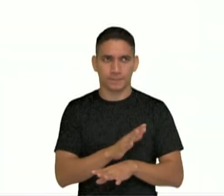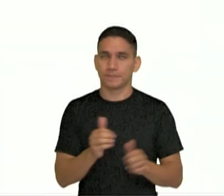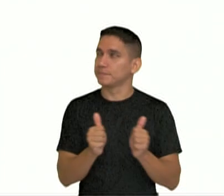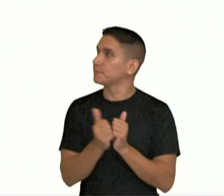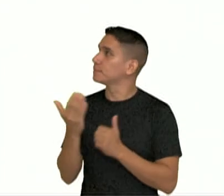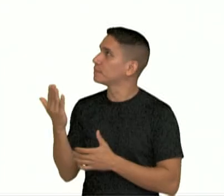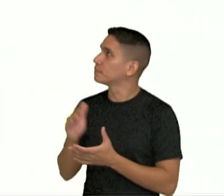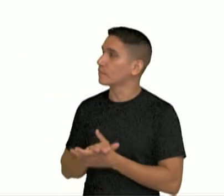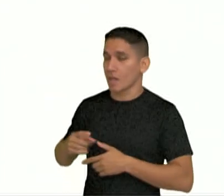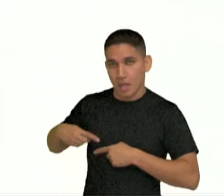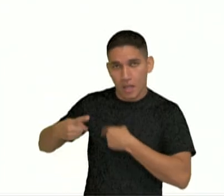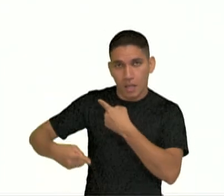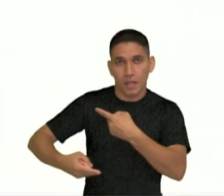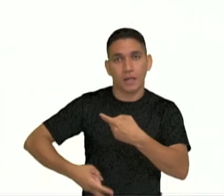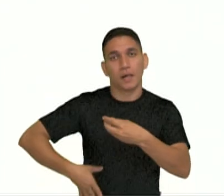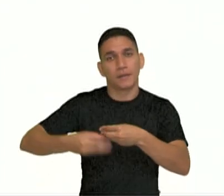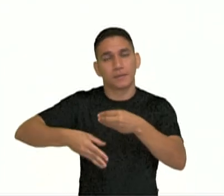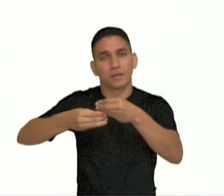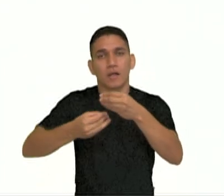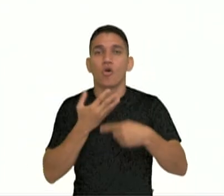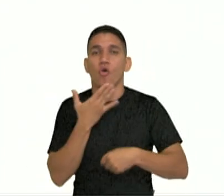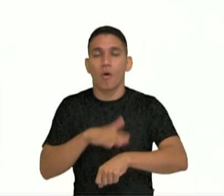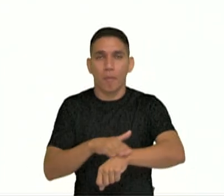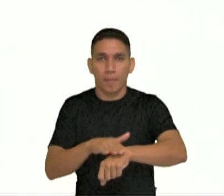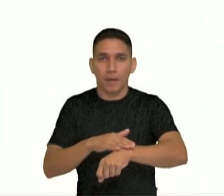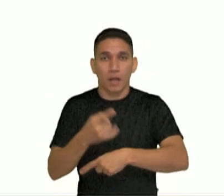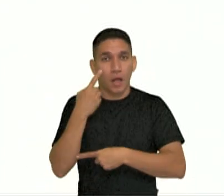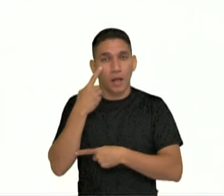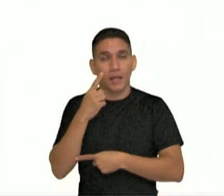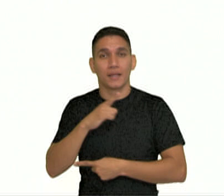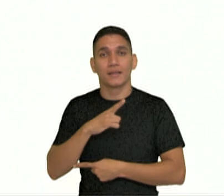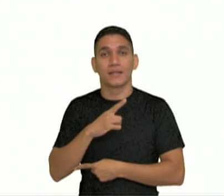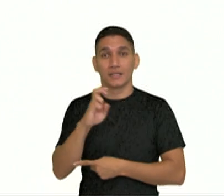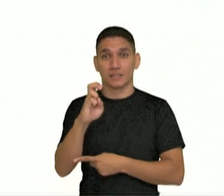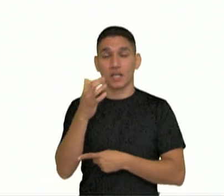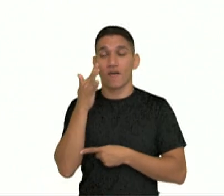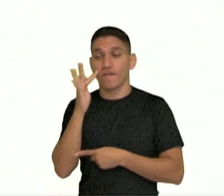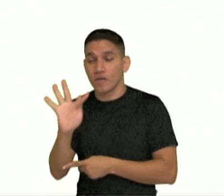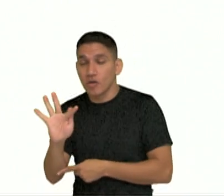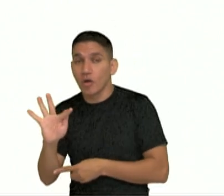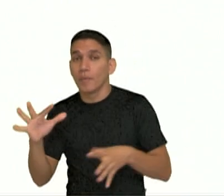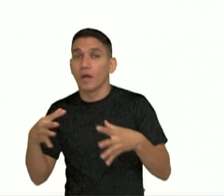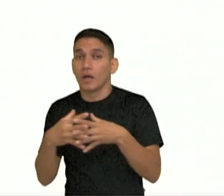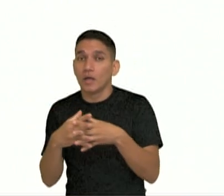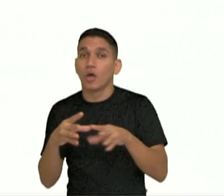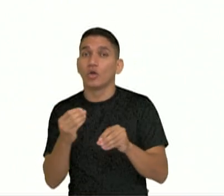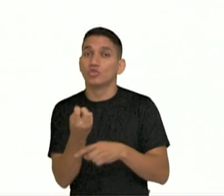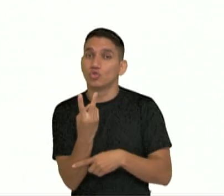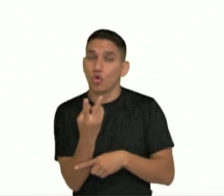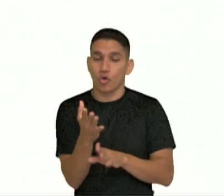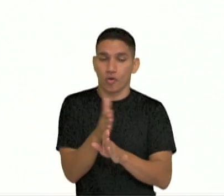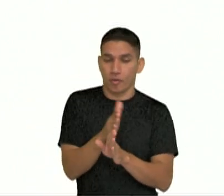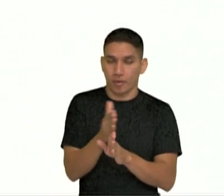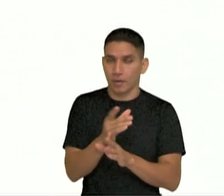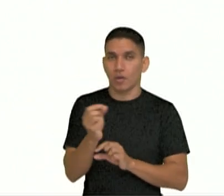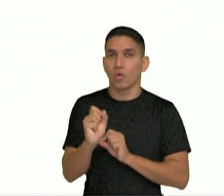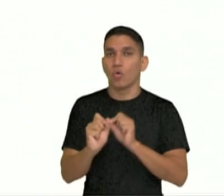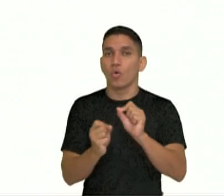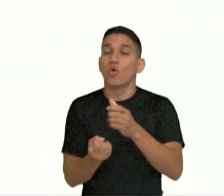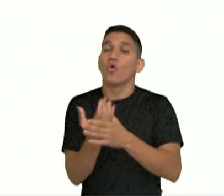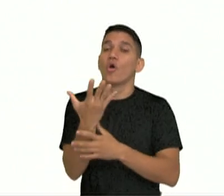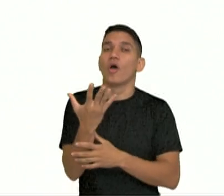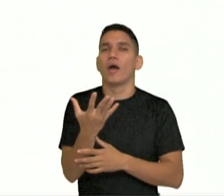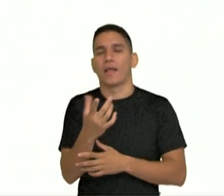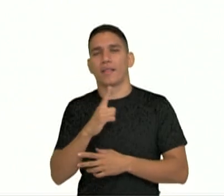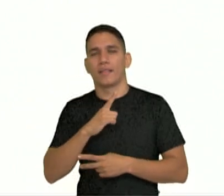A herança da cor de pele humana observa-se 5 fenótipos distintos no cruzamento de 2 híbridos. Qual o número